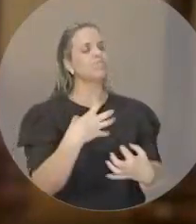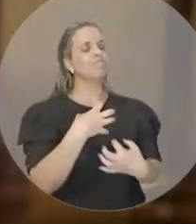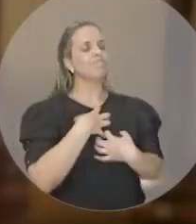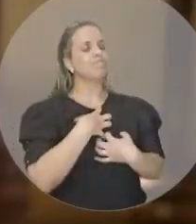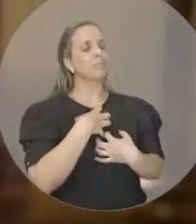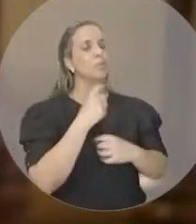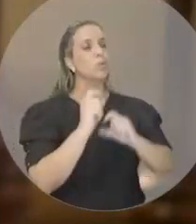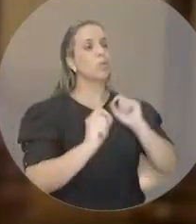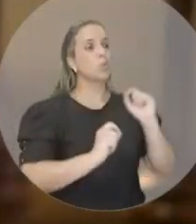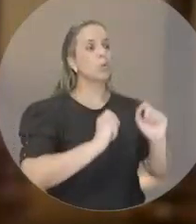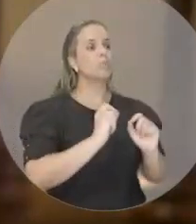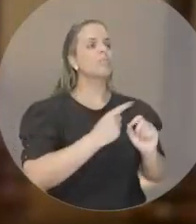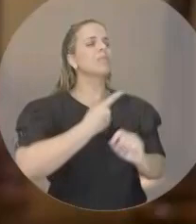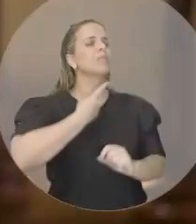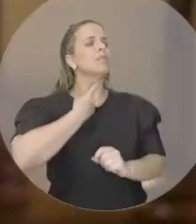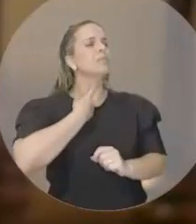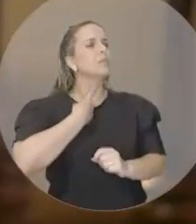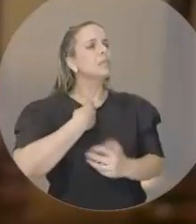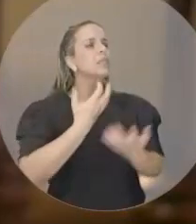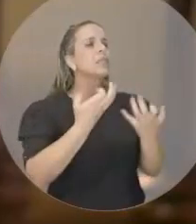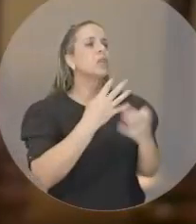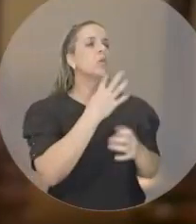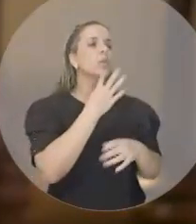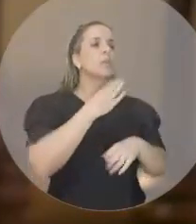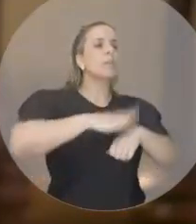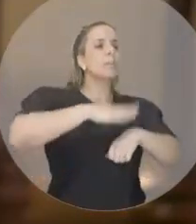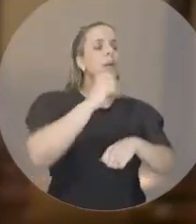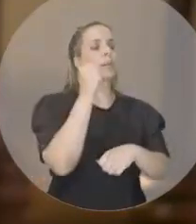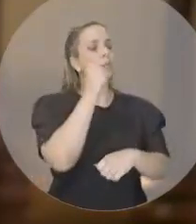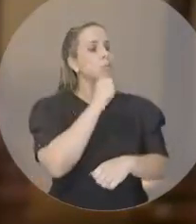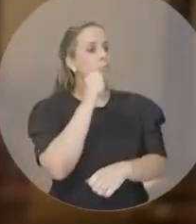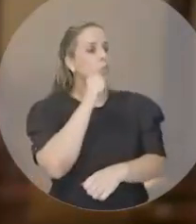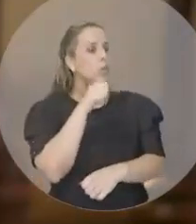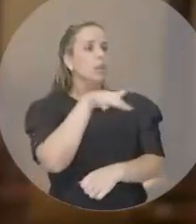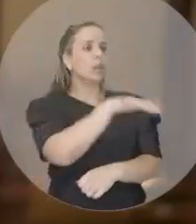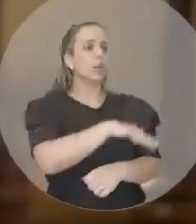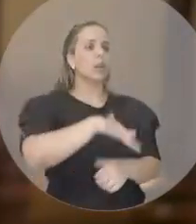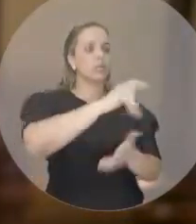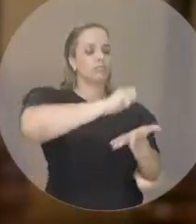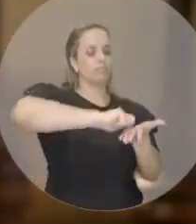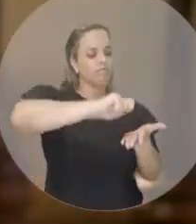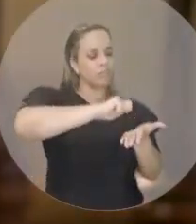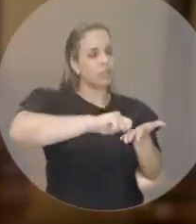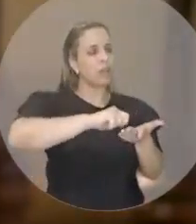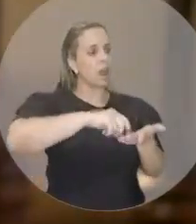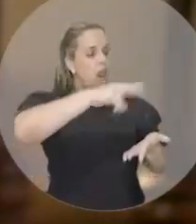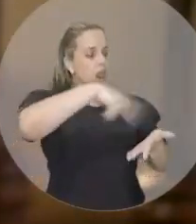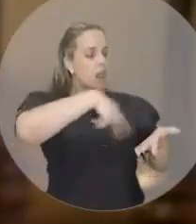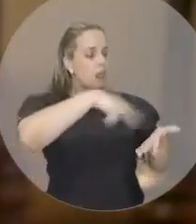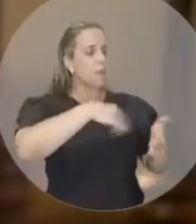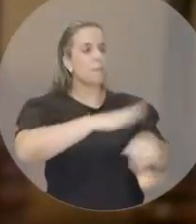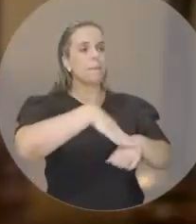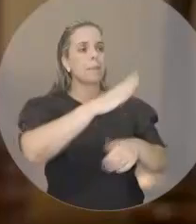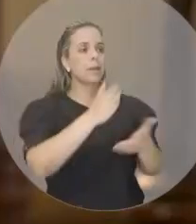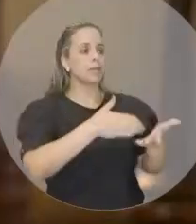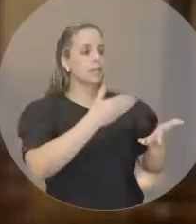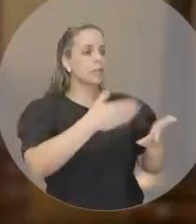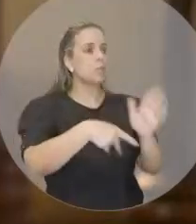bateu muito forte foi o desejo de conhecer mais mulheres que escrevem, de ler